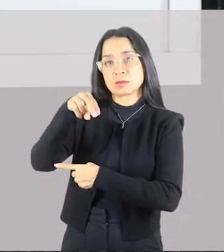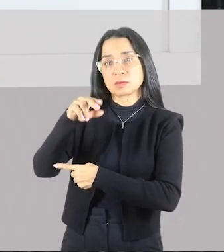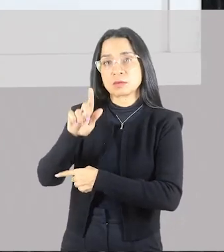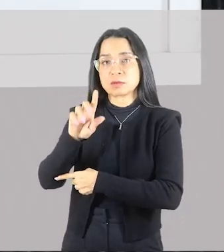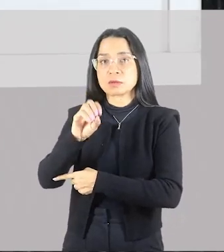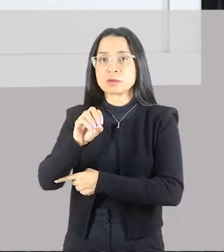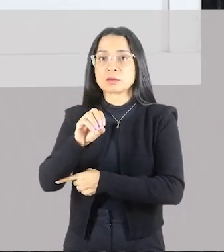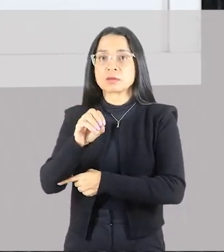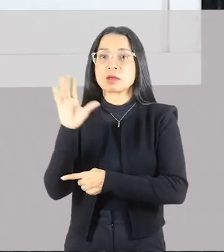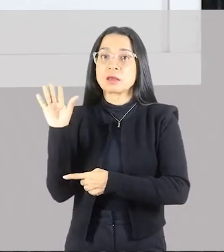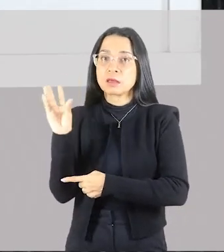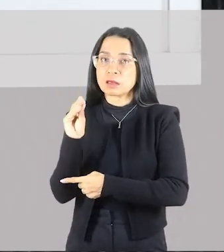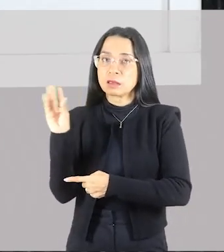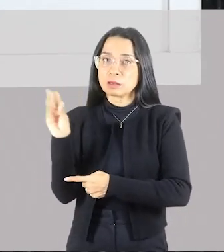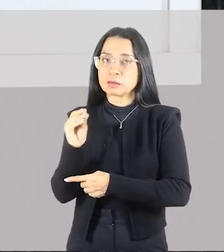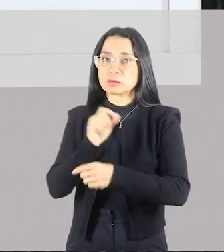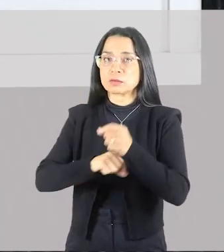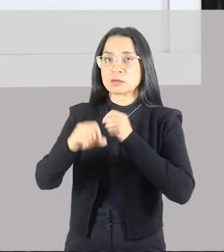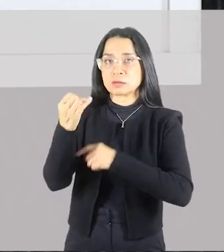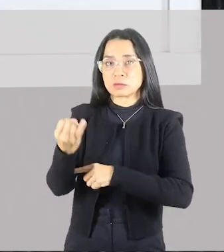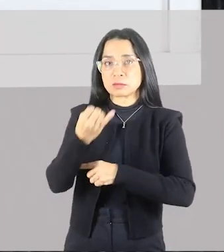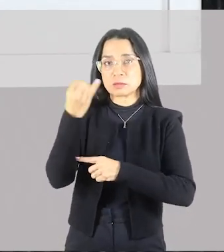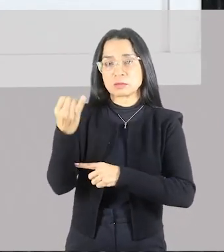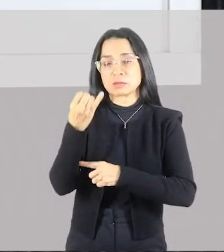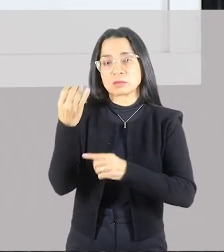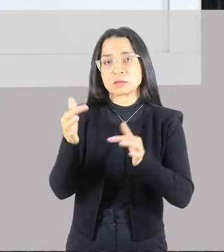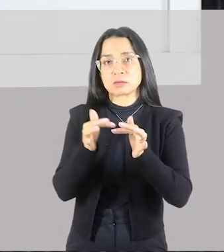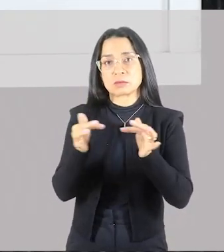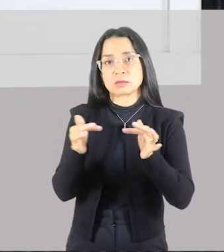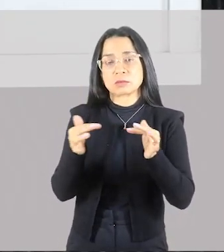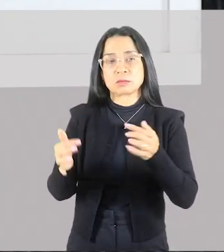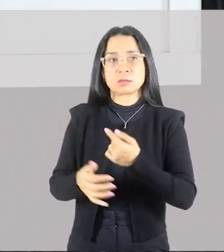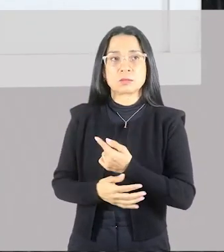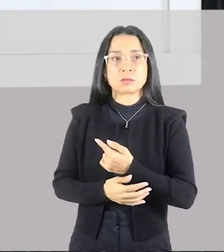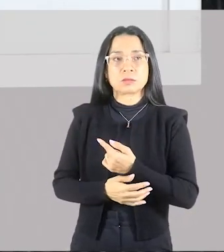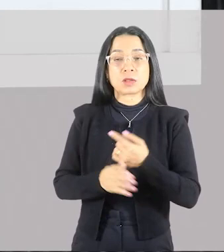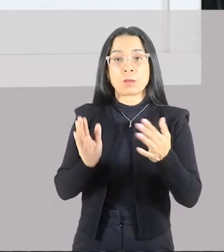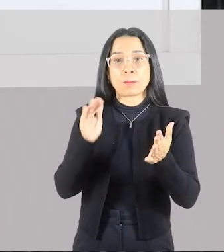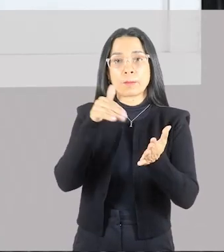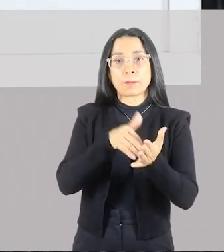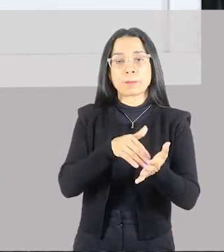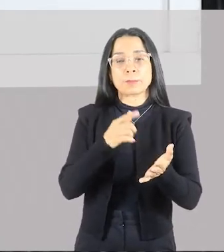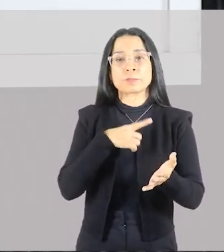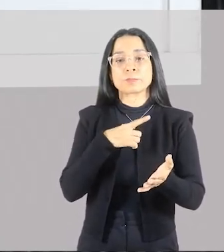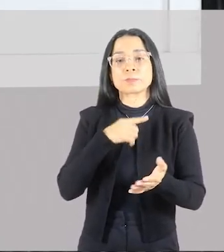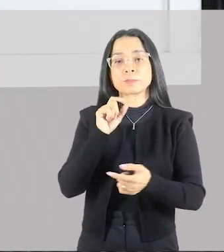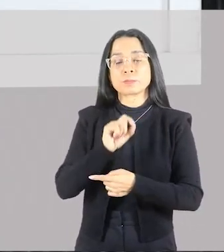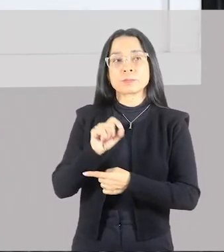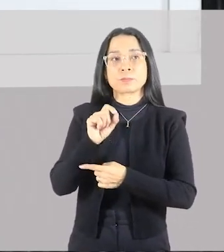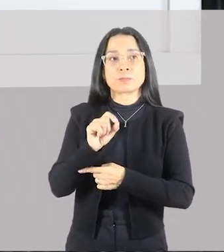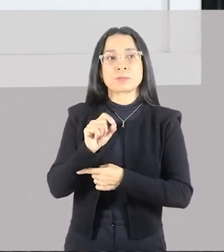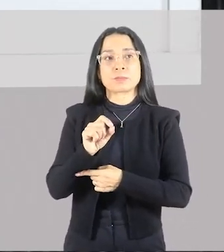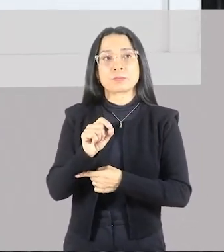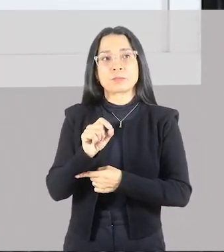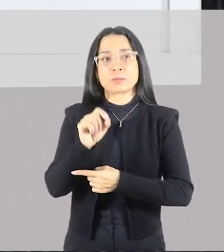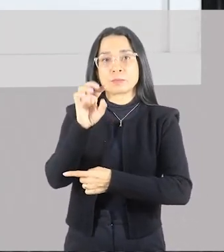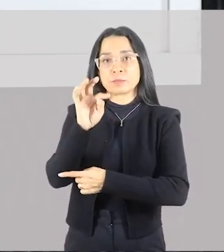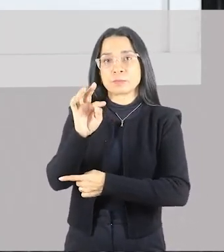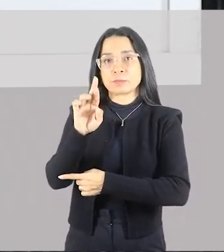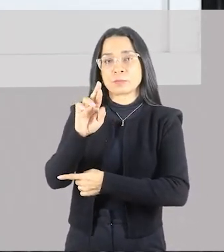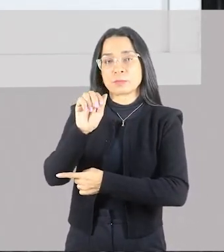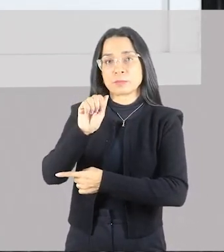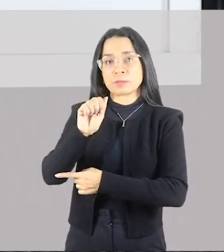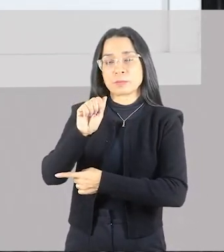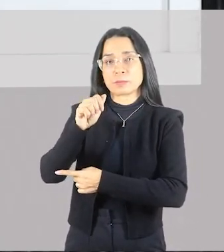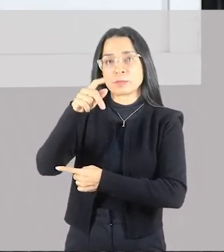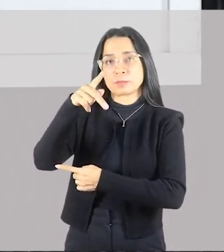fórmulas aí que são importantes. Por último, aqui fechando os principais quadriláteros, né, você tem um trapézio.